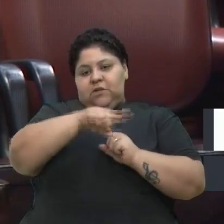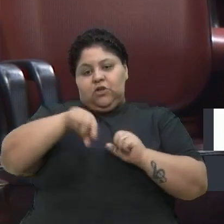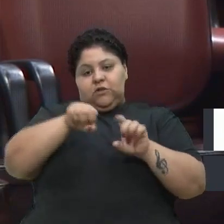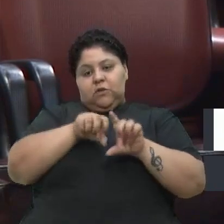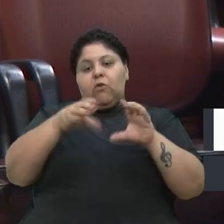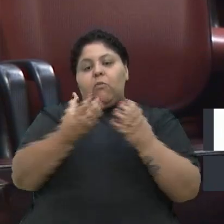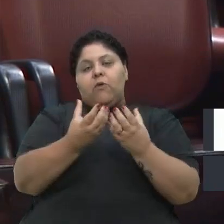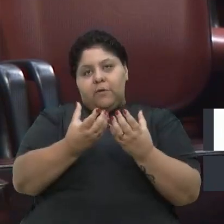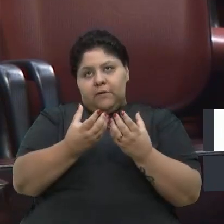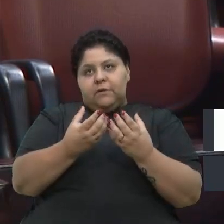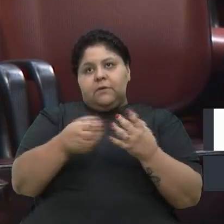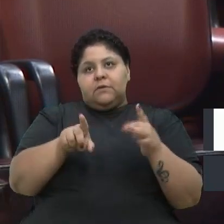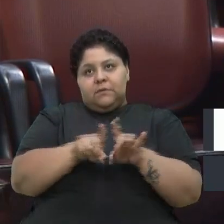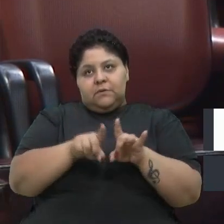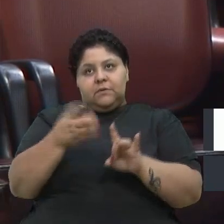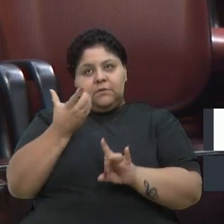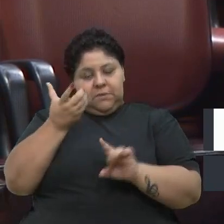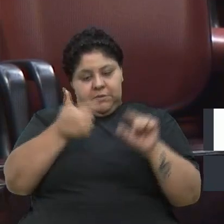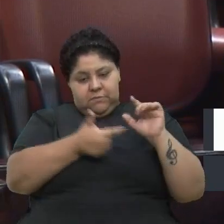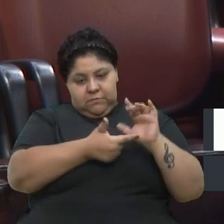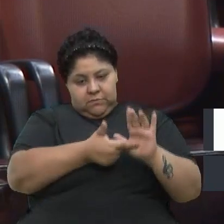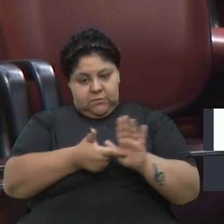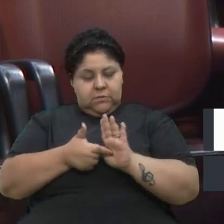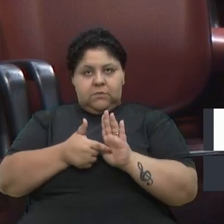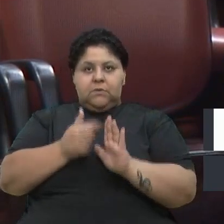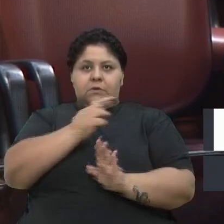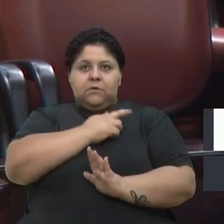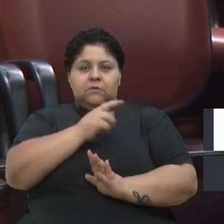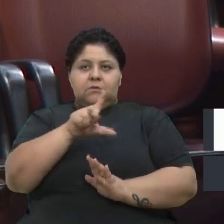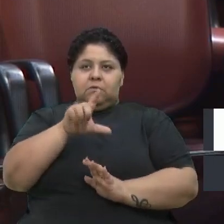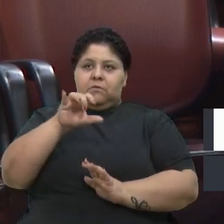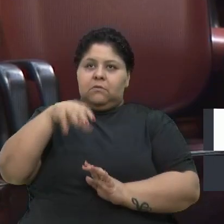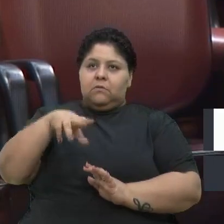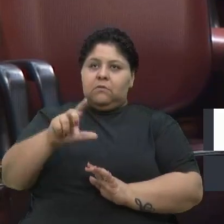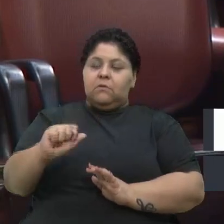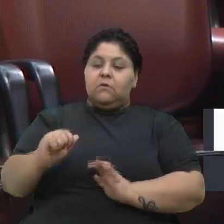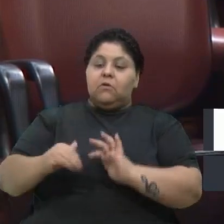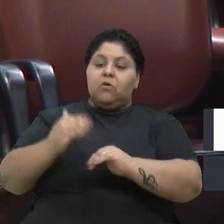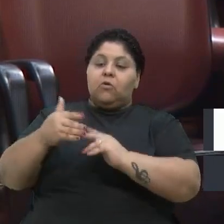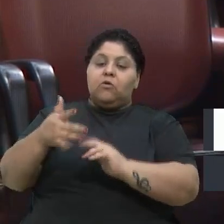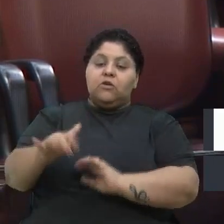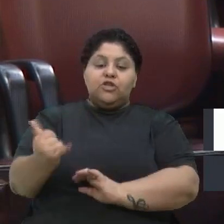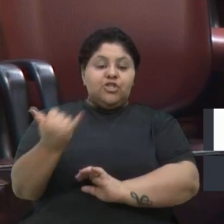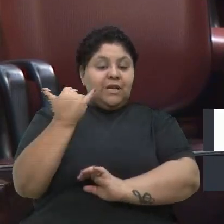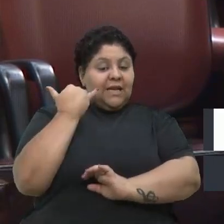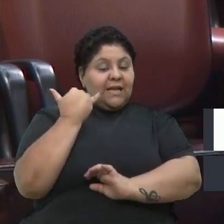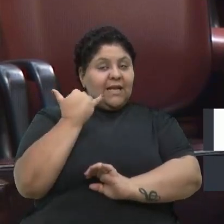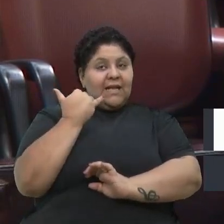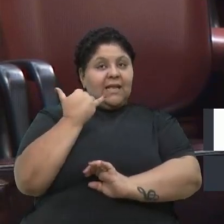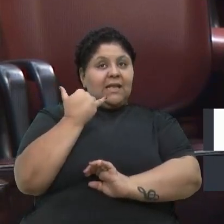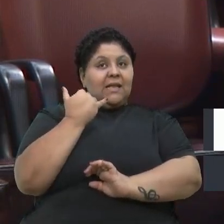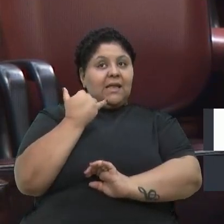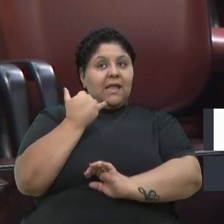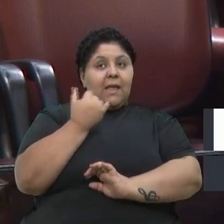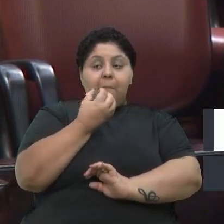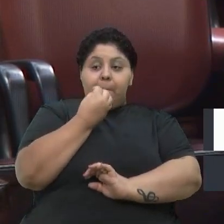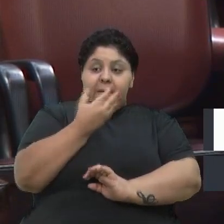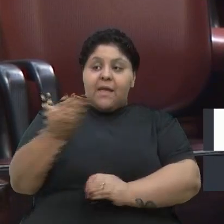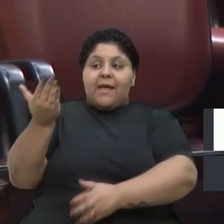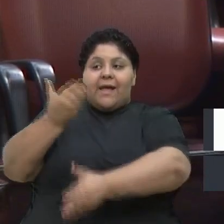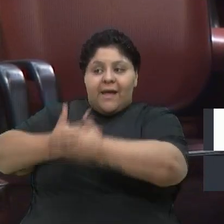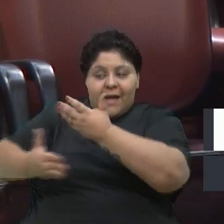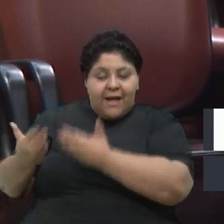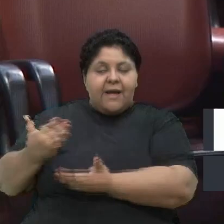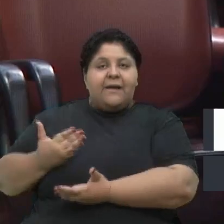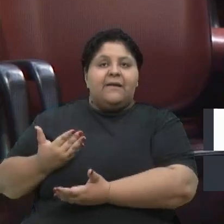E também quero ilustrar na pessoa do Lima, que quando a gente liga para ele é muito bem atendido.